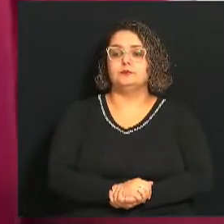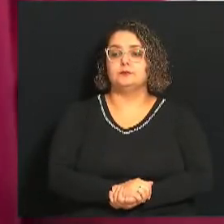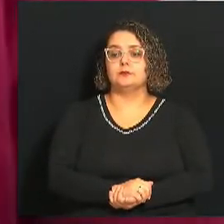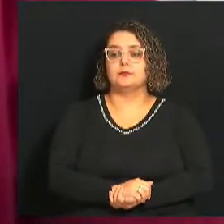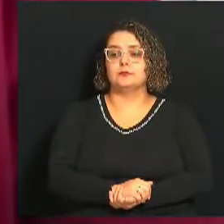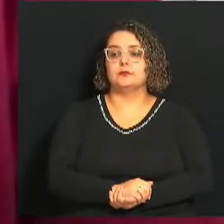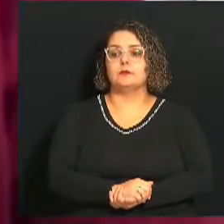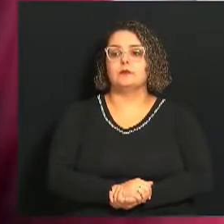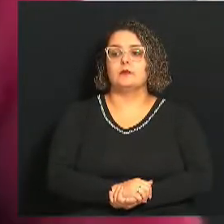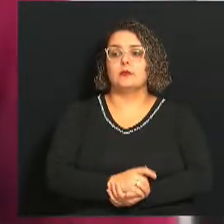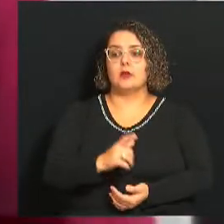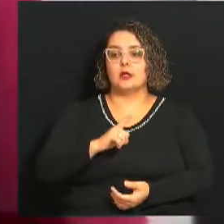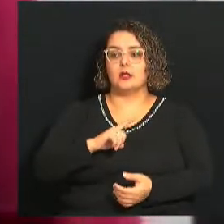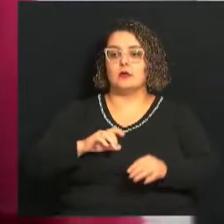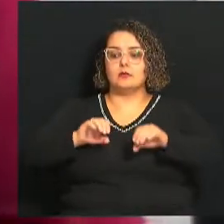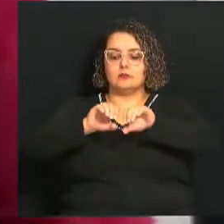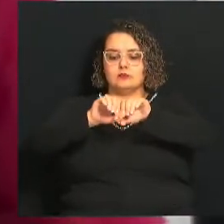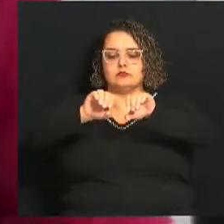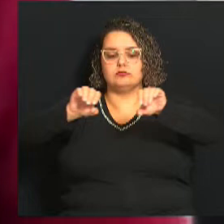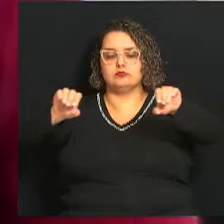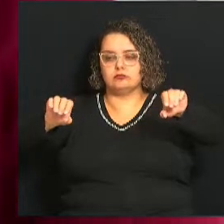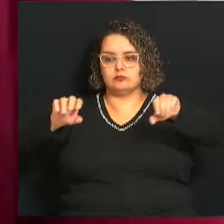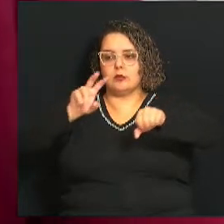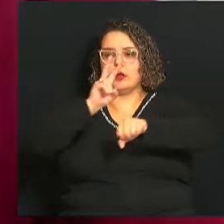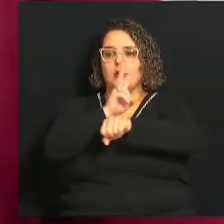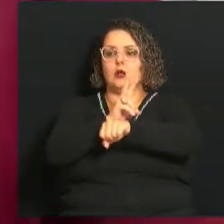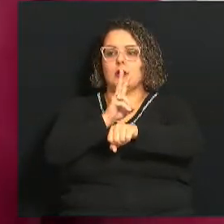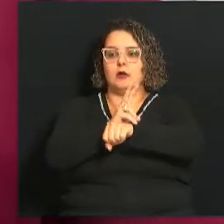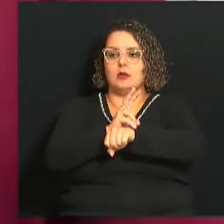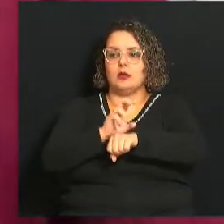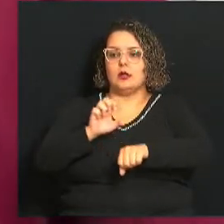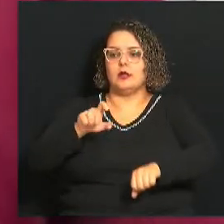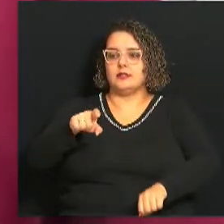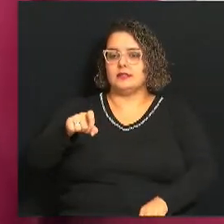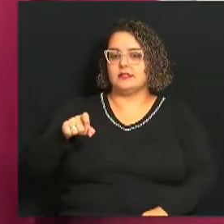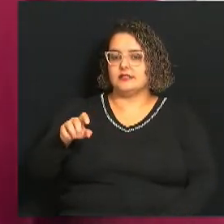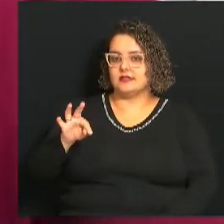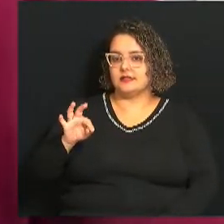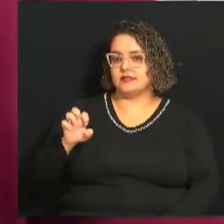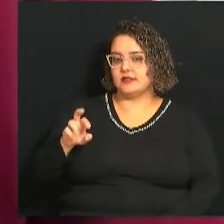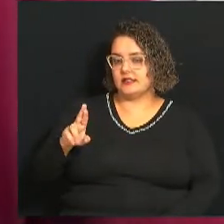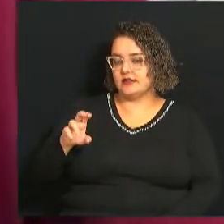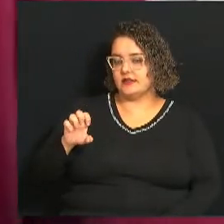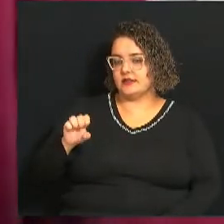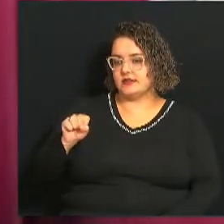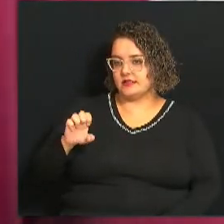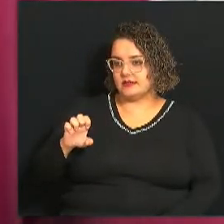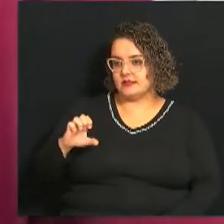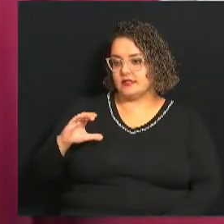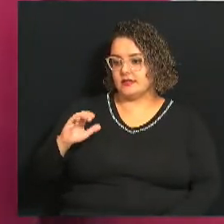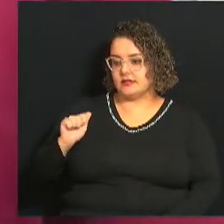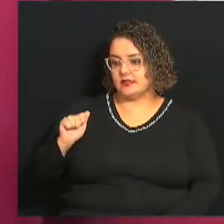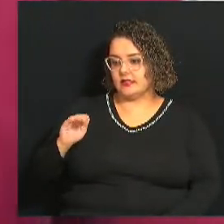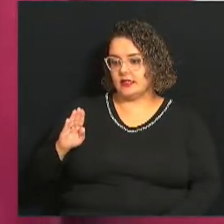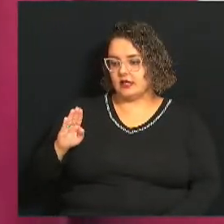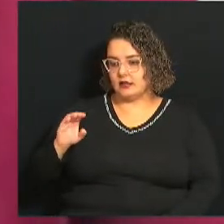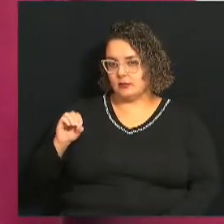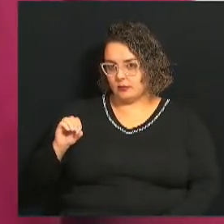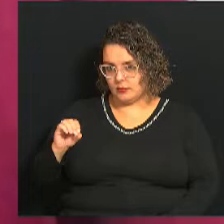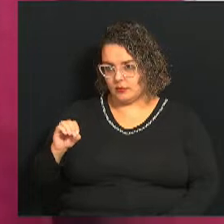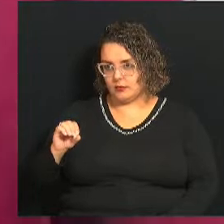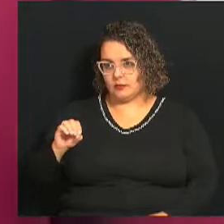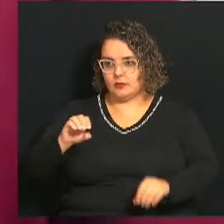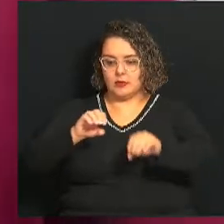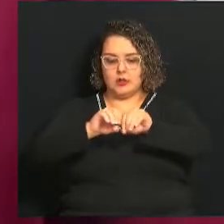cabo protegido, que é denominado Spacer Cable. É um cabo que já não precisa de cruzeta. A rede